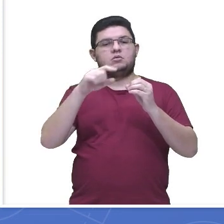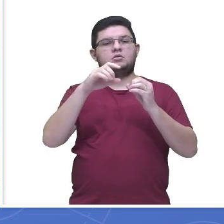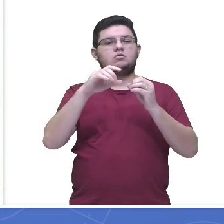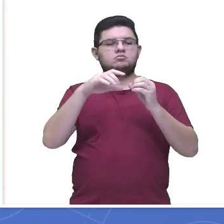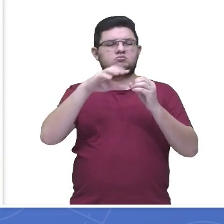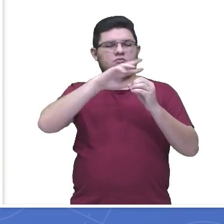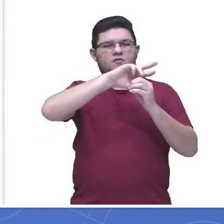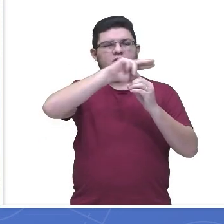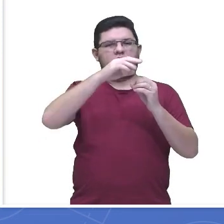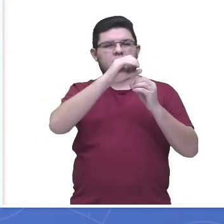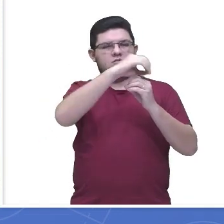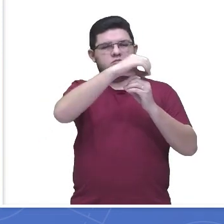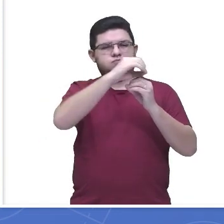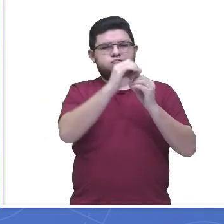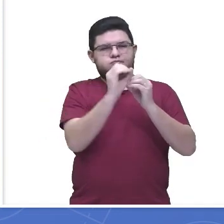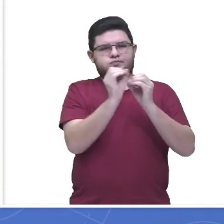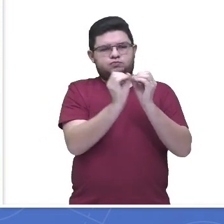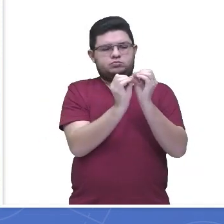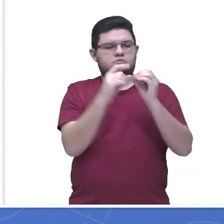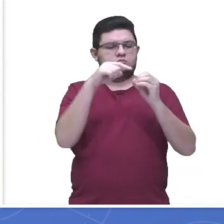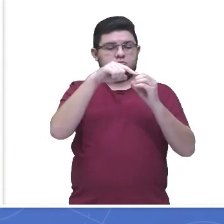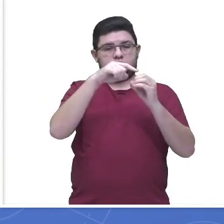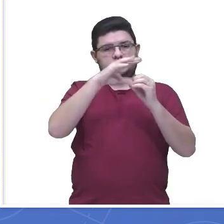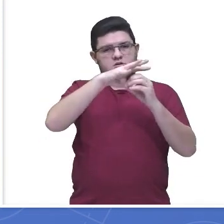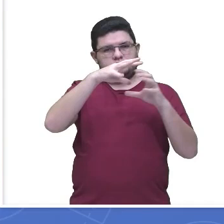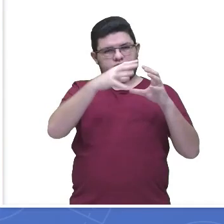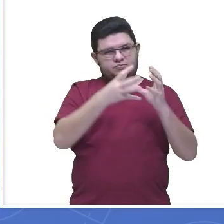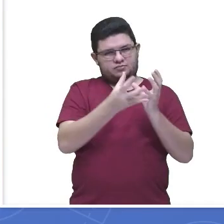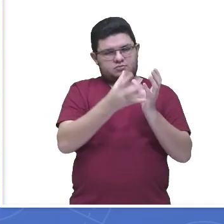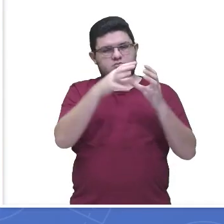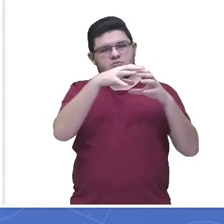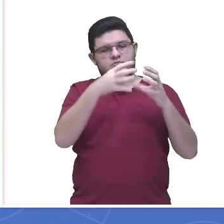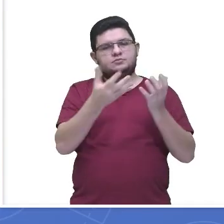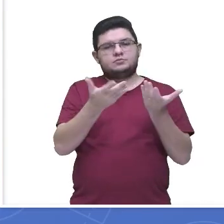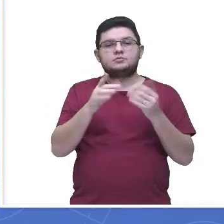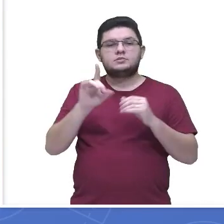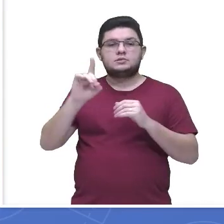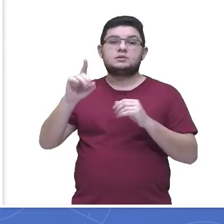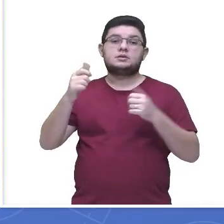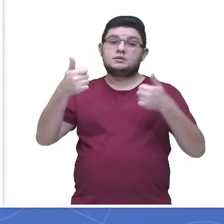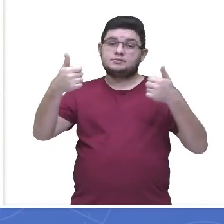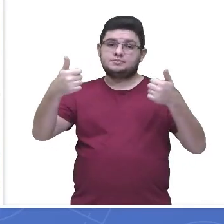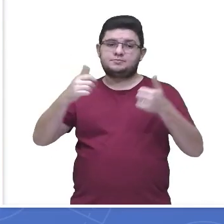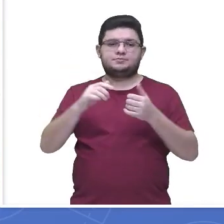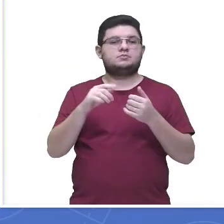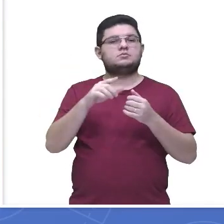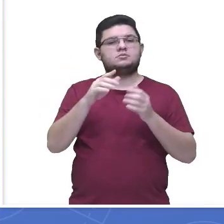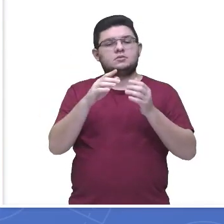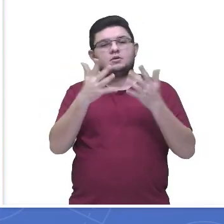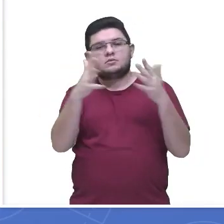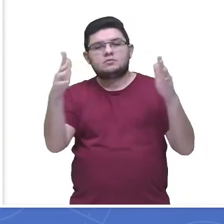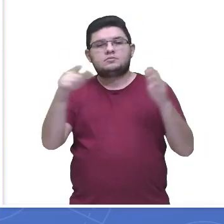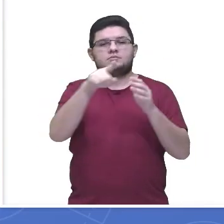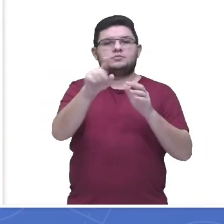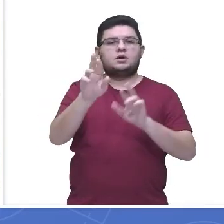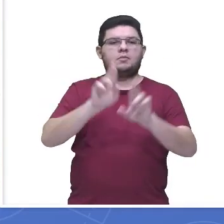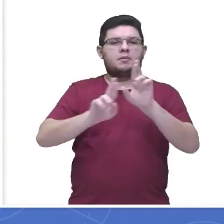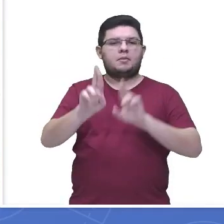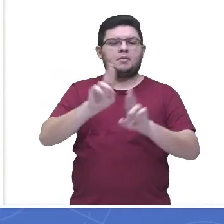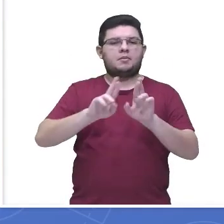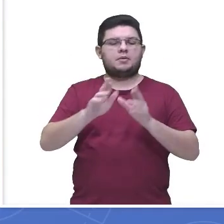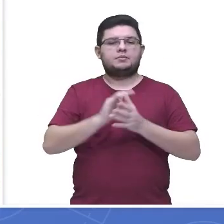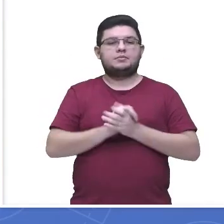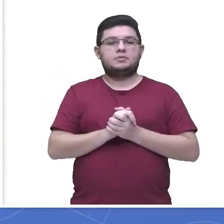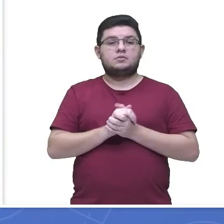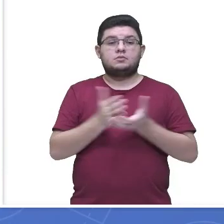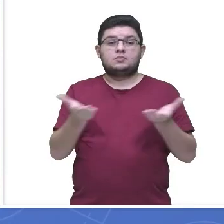Então, questão 2, resposta letra D, como a gente pode observar. Parabéns aí para todo mundo que mandou a sua resposta. Agora nós